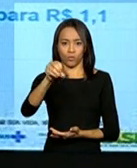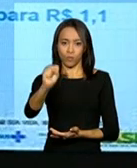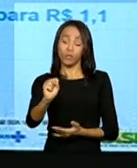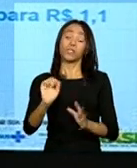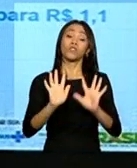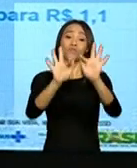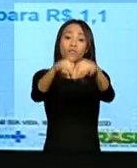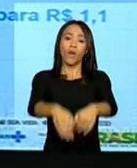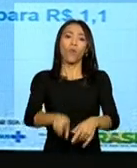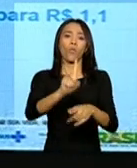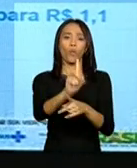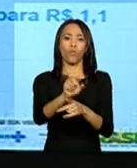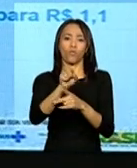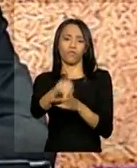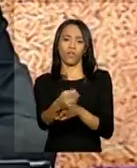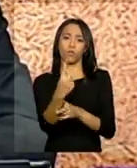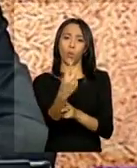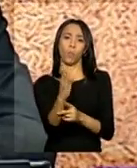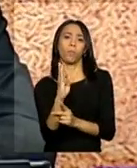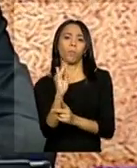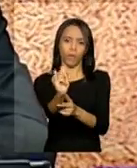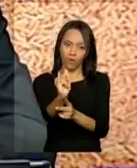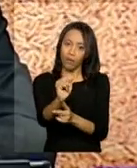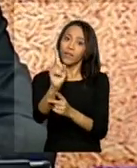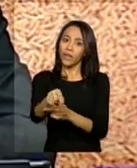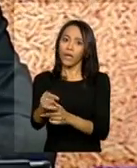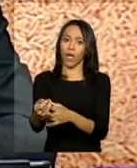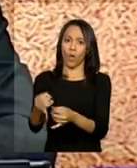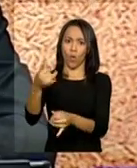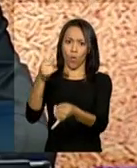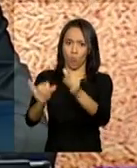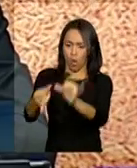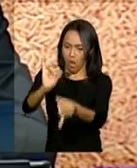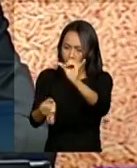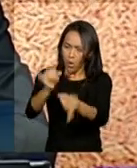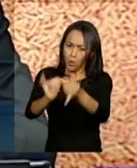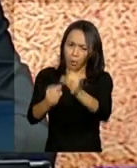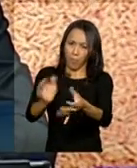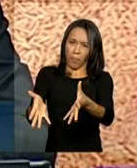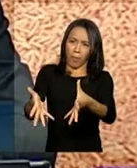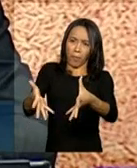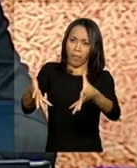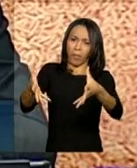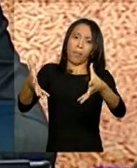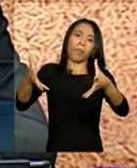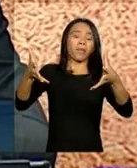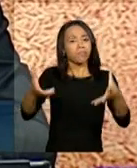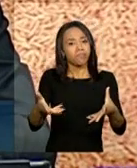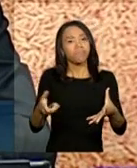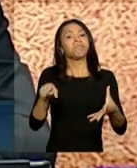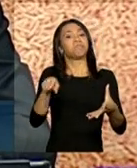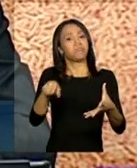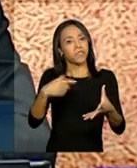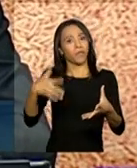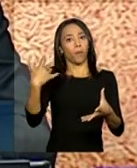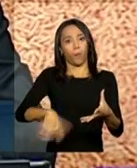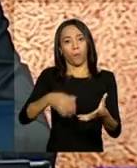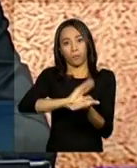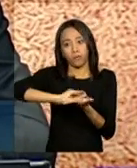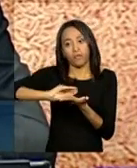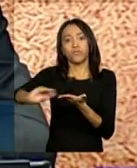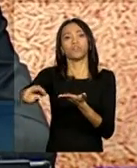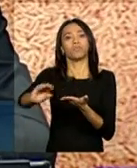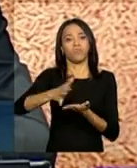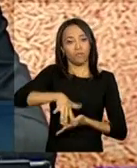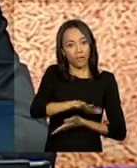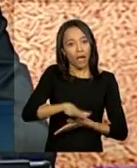1,1 bilhão deais o faturamento do laboratório então mostrando realmente o grande investimento que estará sendo feito do Ministério da